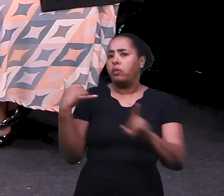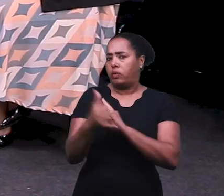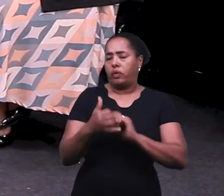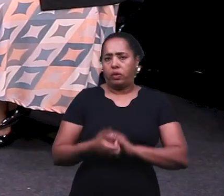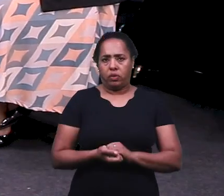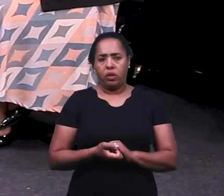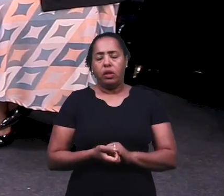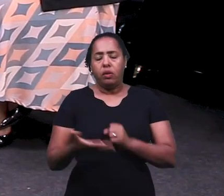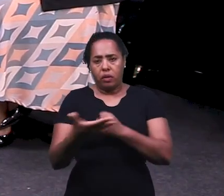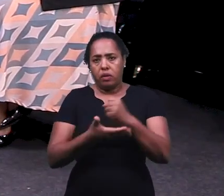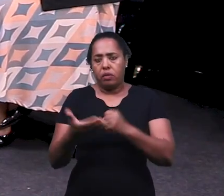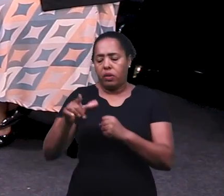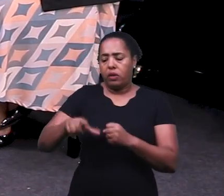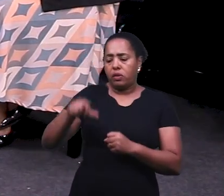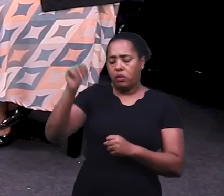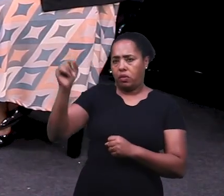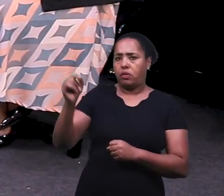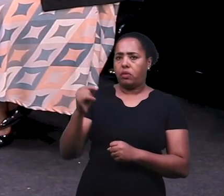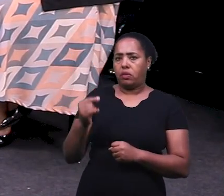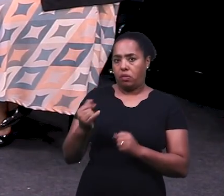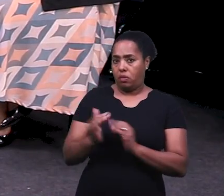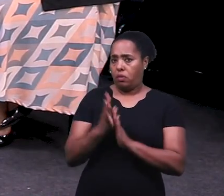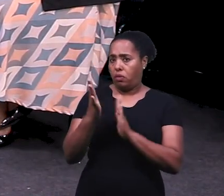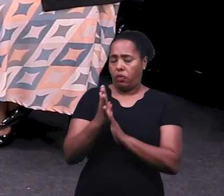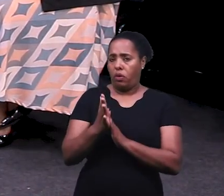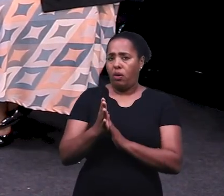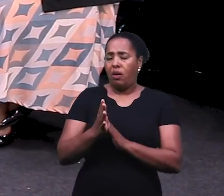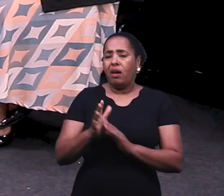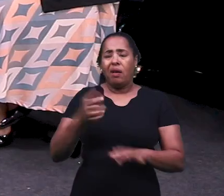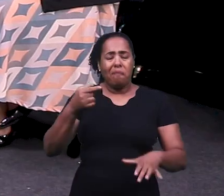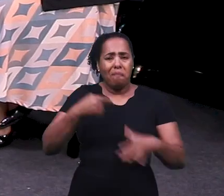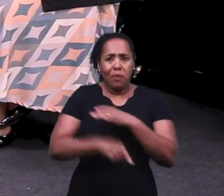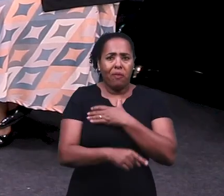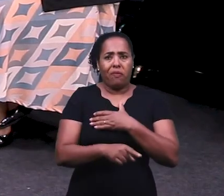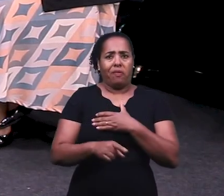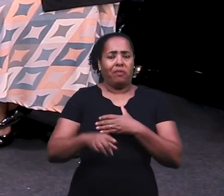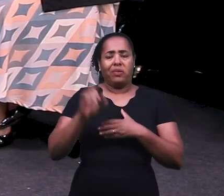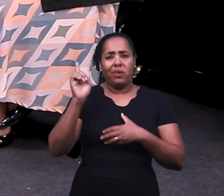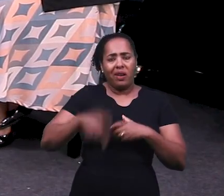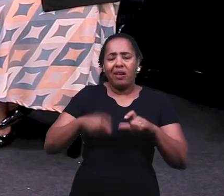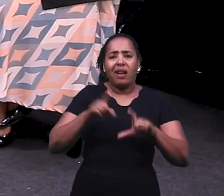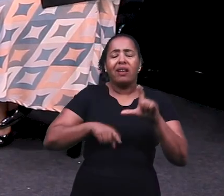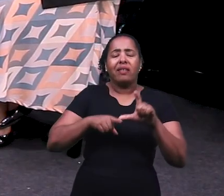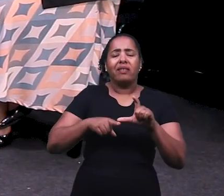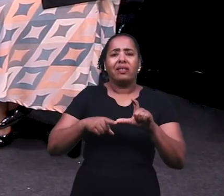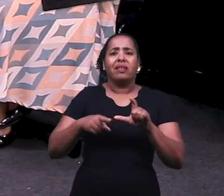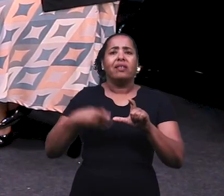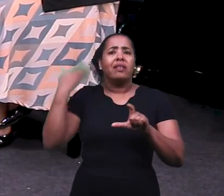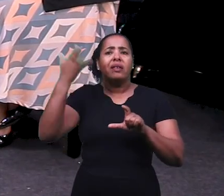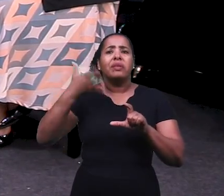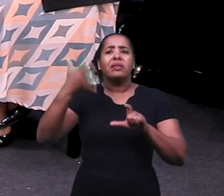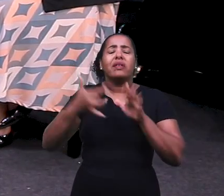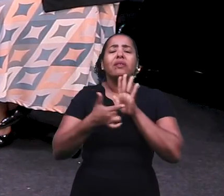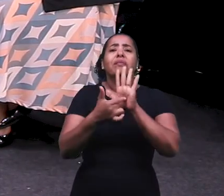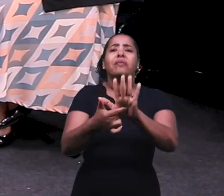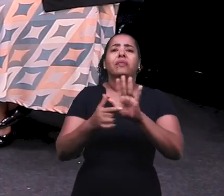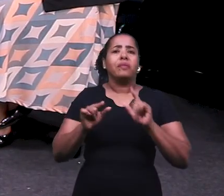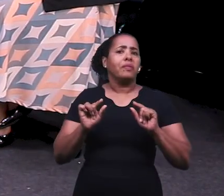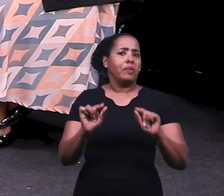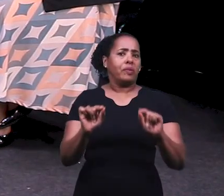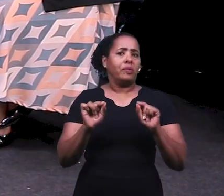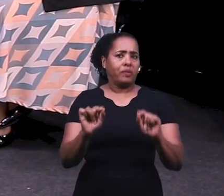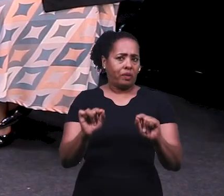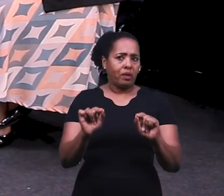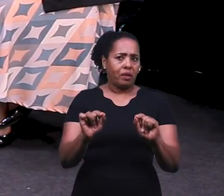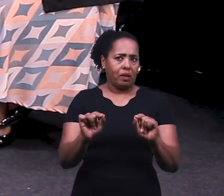escolha é baseada nisso aí, entendeu? Não é se o hino é bonito, é muito mais do que isso, é a letra. O que quer dizer a mensagem do